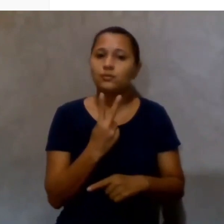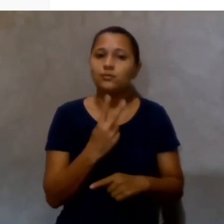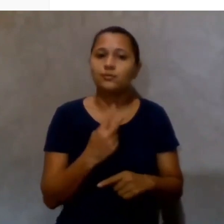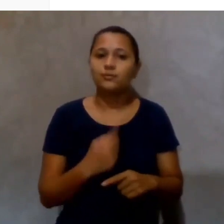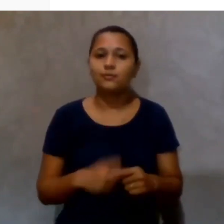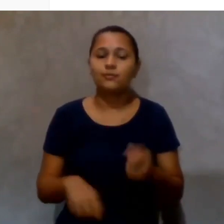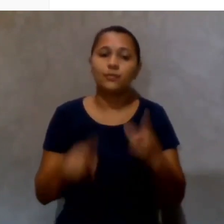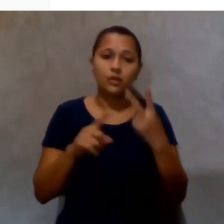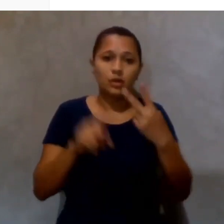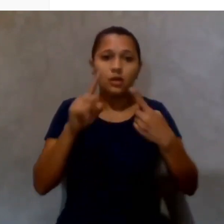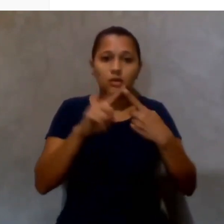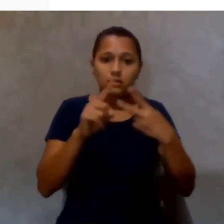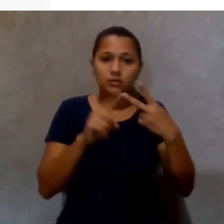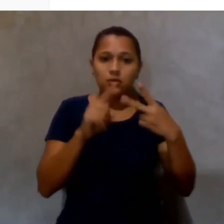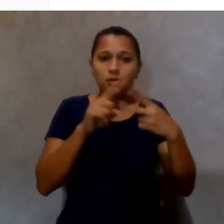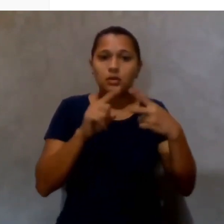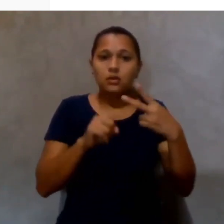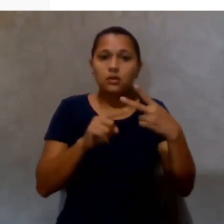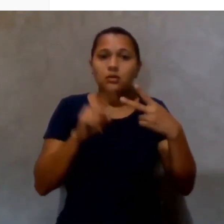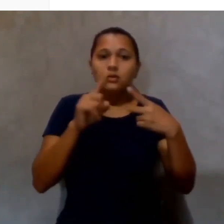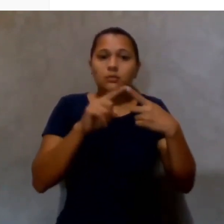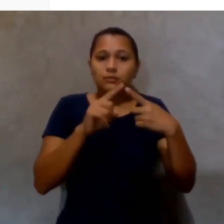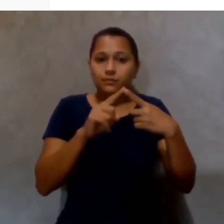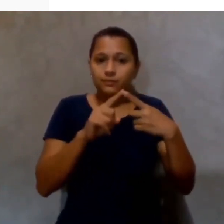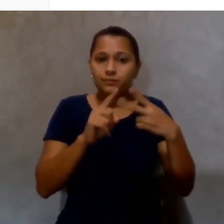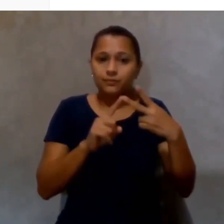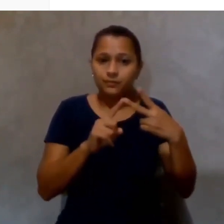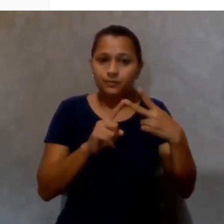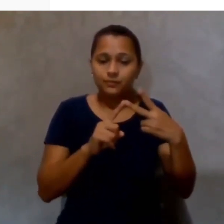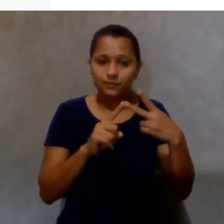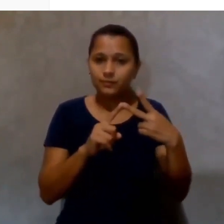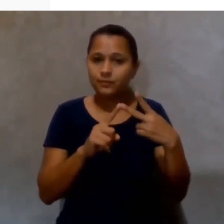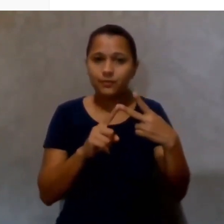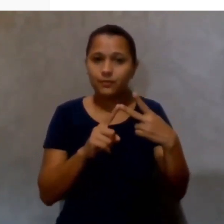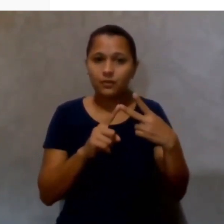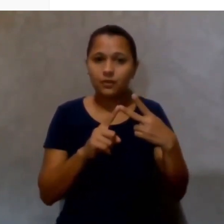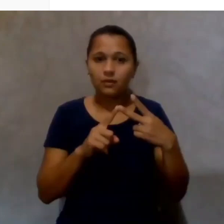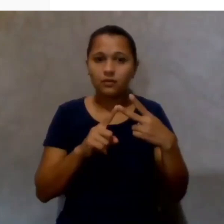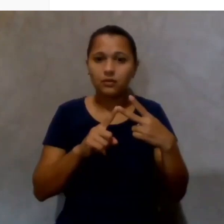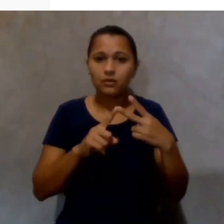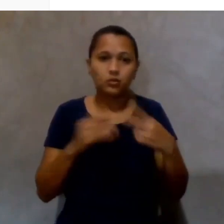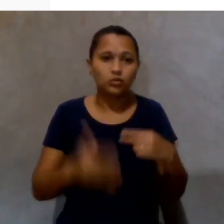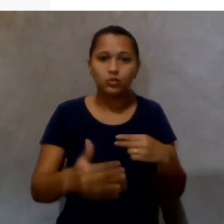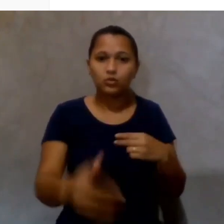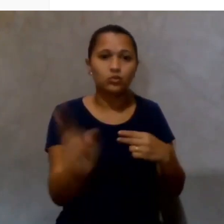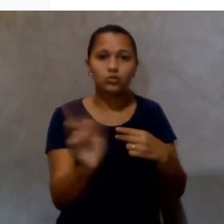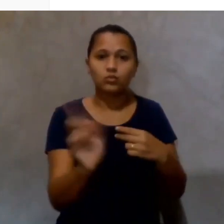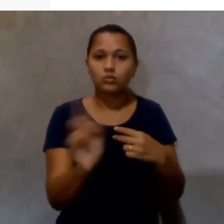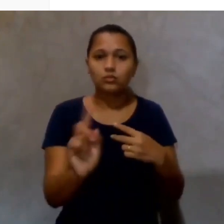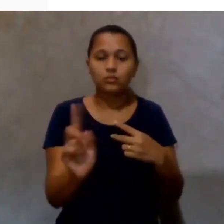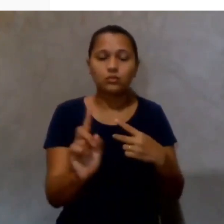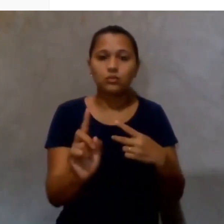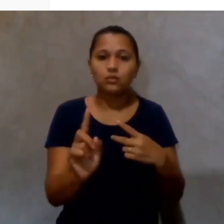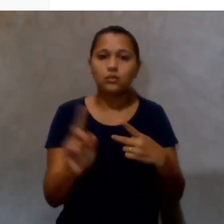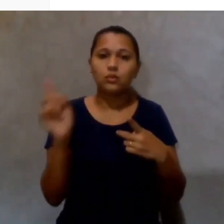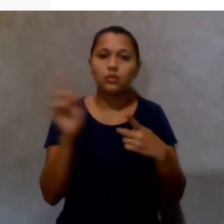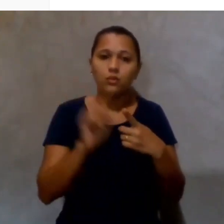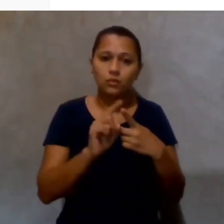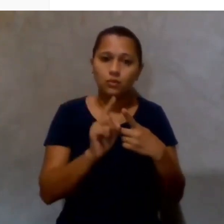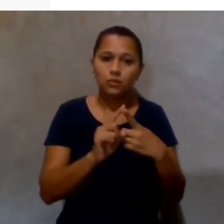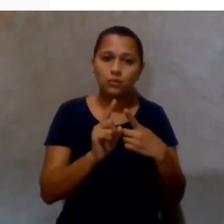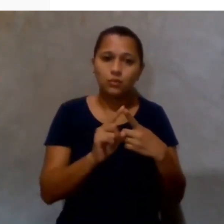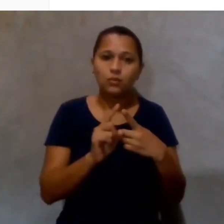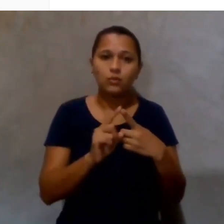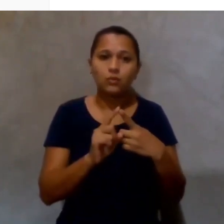duas situações. Essas duas situações são situações que não são sucessivas. Ocorrendo uma,